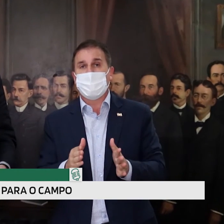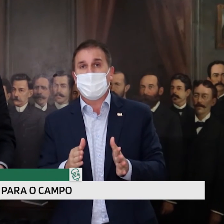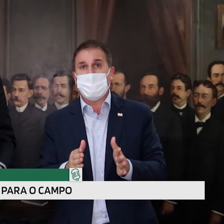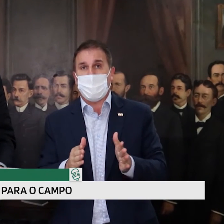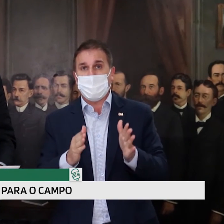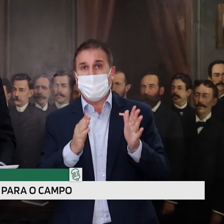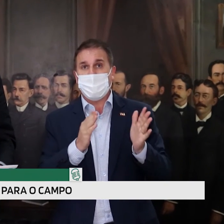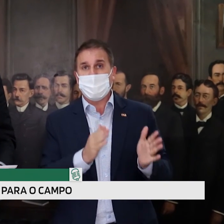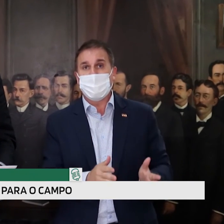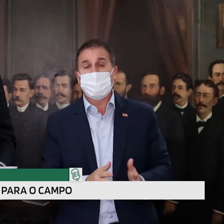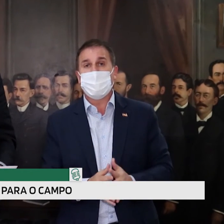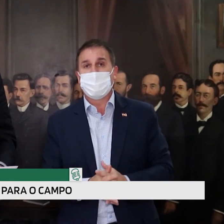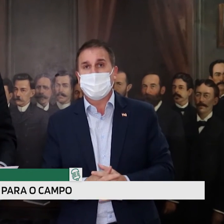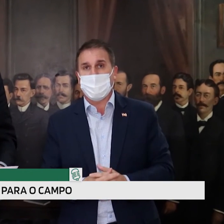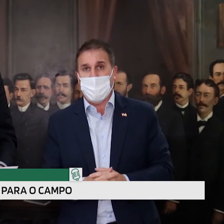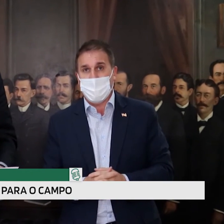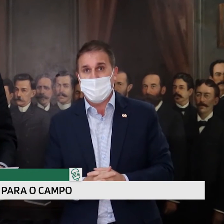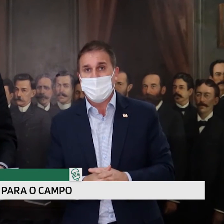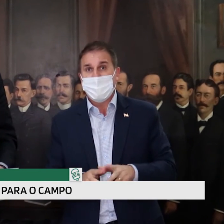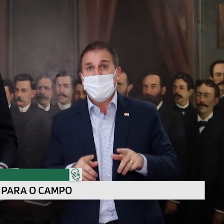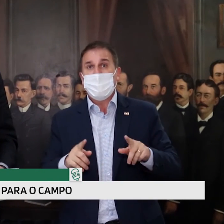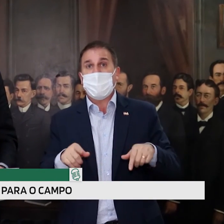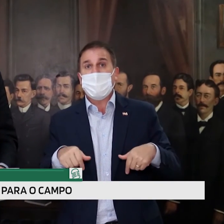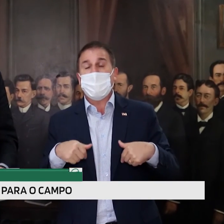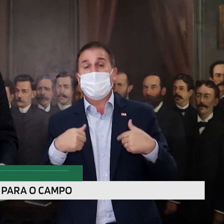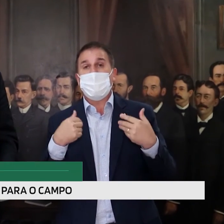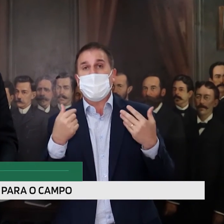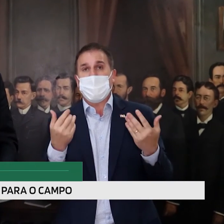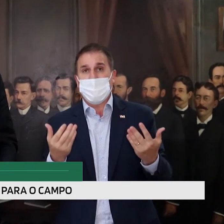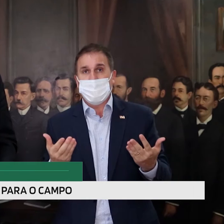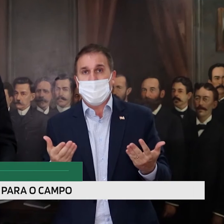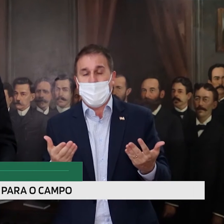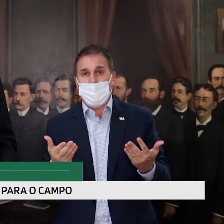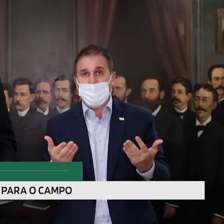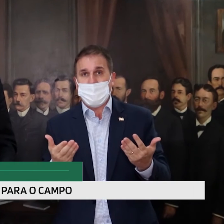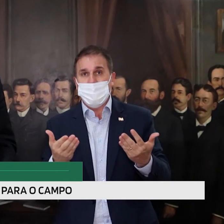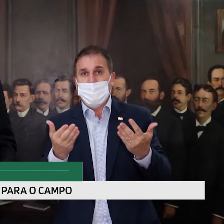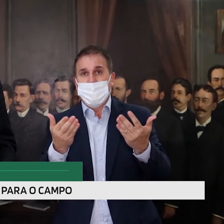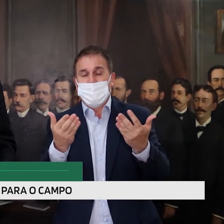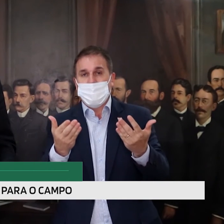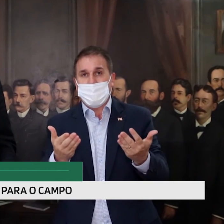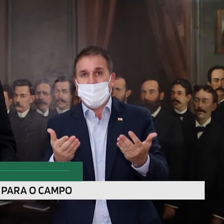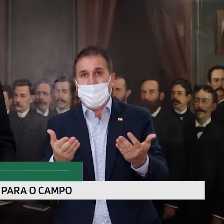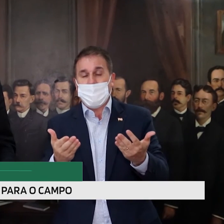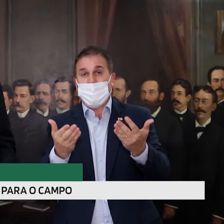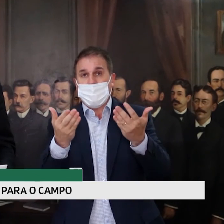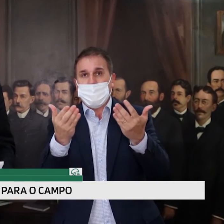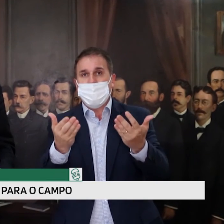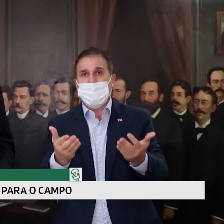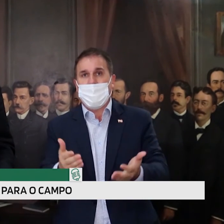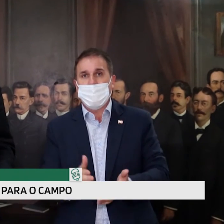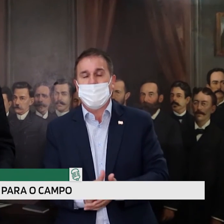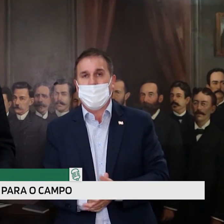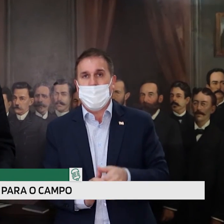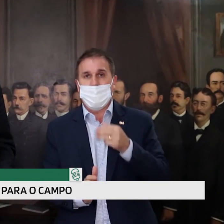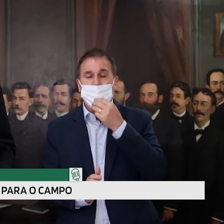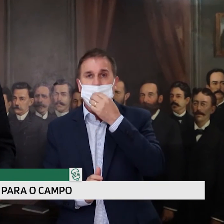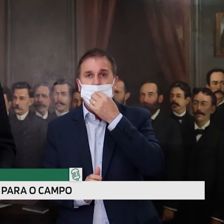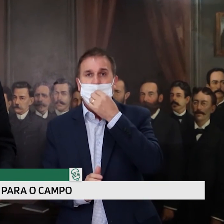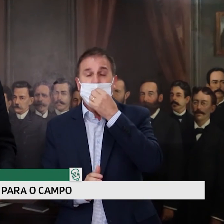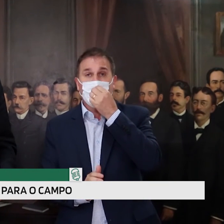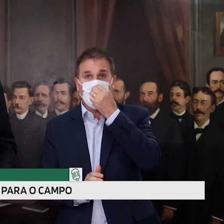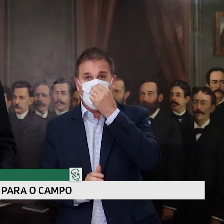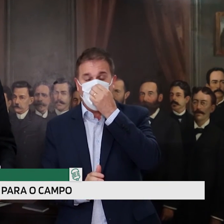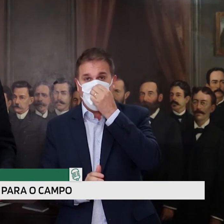filho do produtor possa fazer cursos online, para que a propriedade rural possa emitir o GTA, notas fiscais